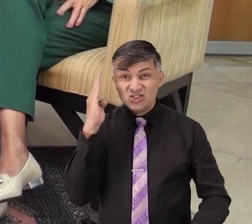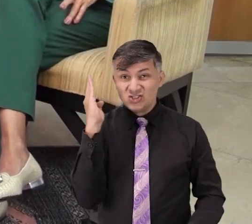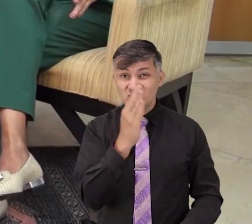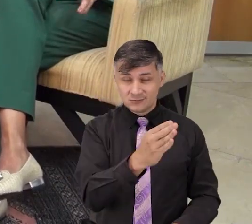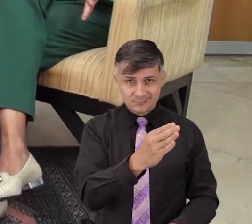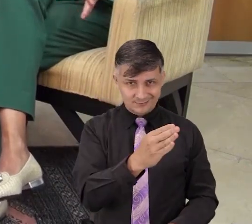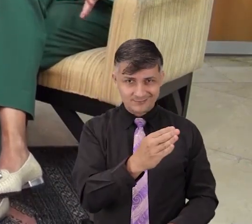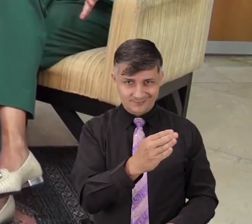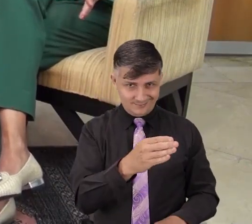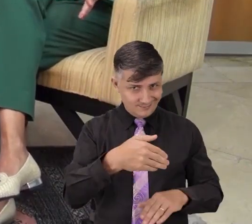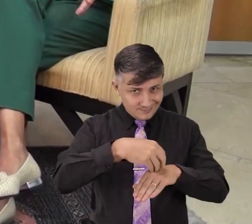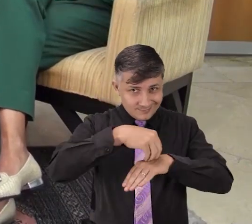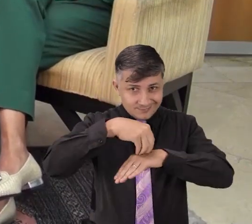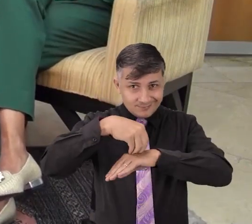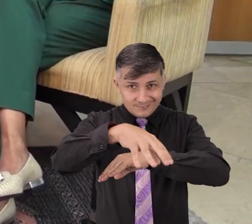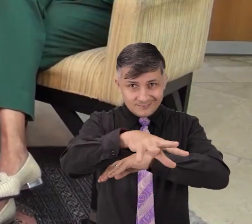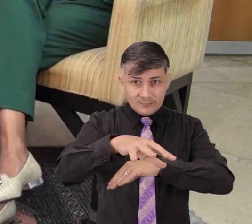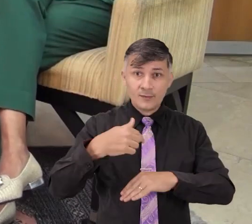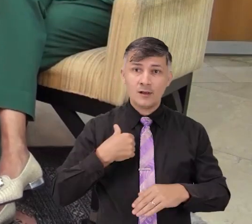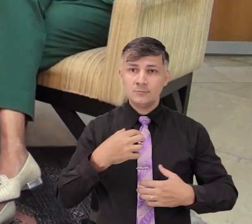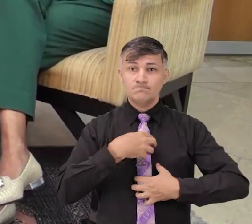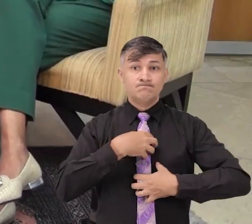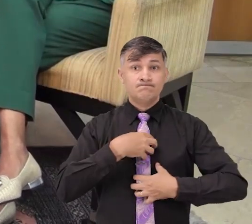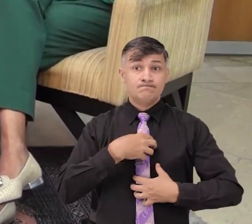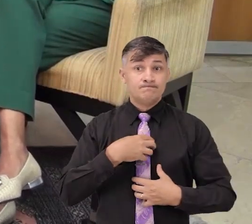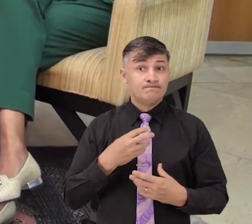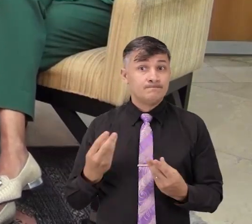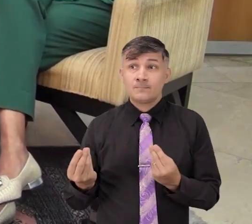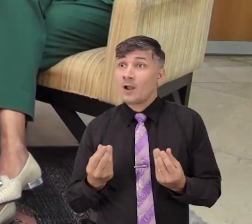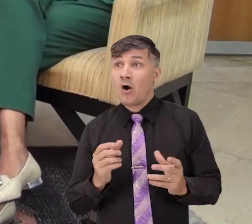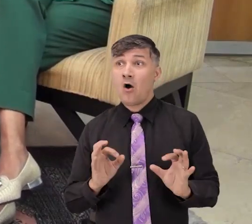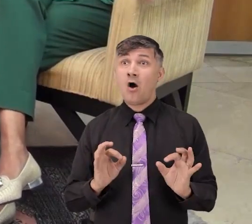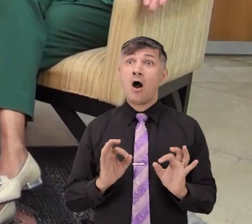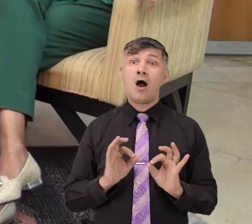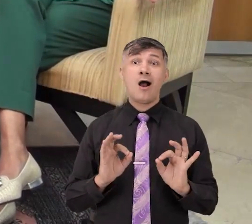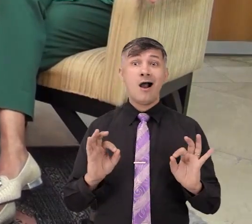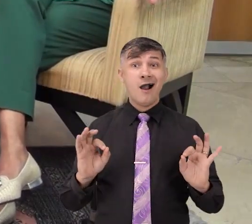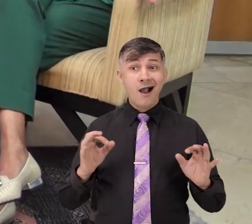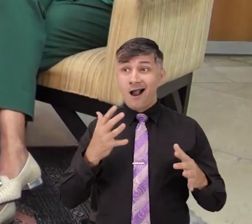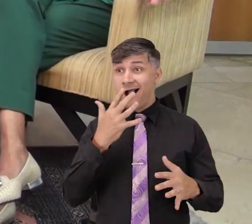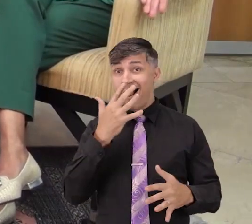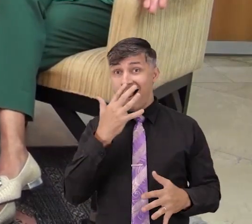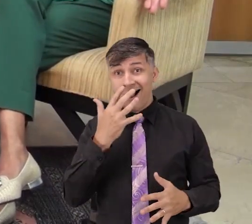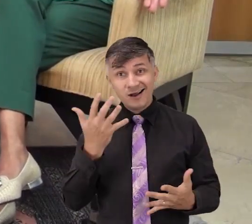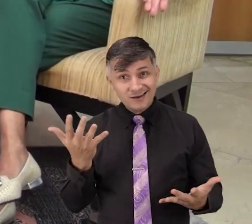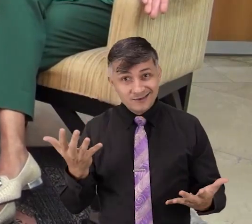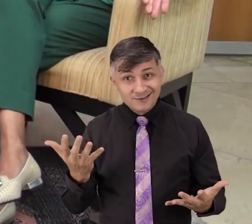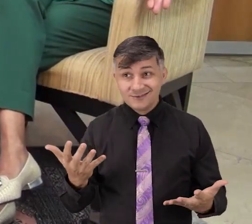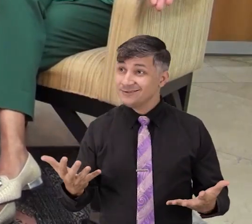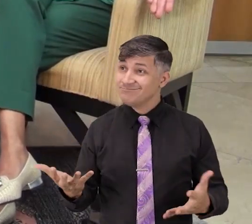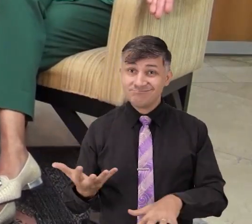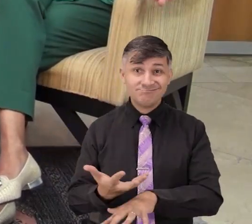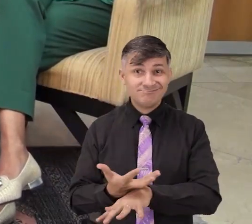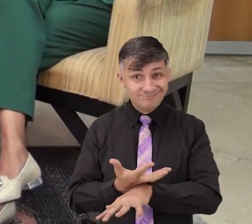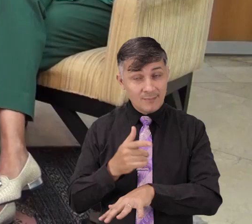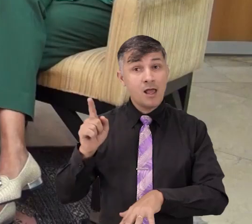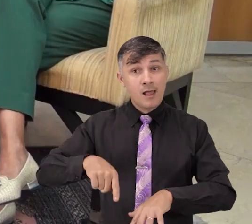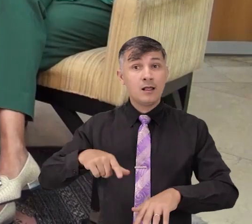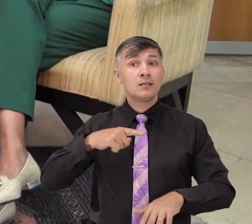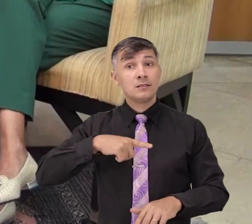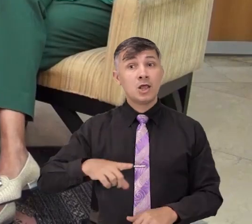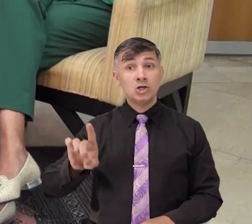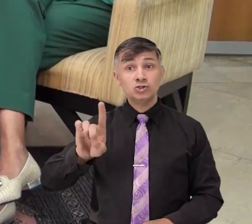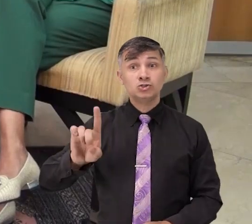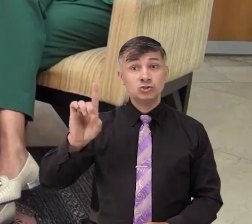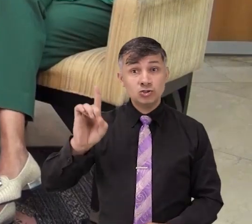mundo... Encantado, claro. Encantado, porque são você as ferramentas, né? São os direitos que nós temos, entendeu? E você tem que saber como é